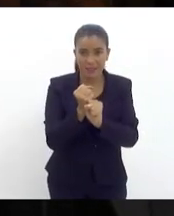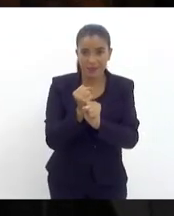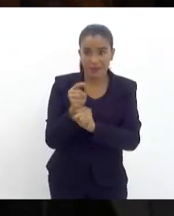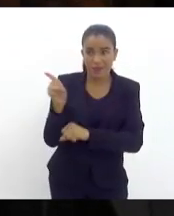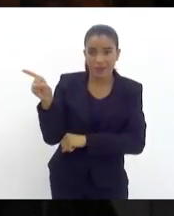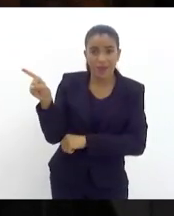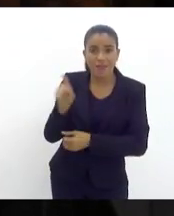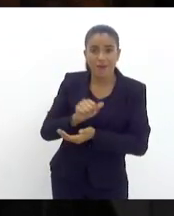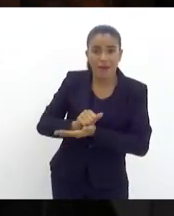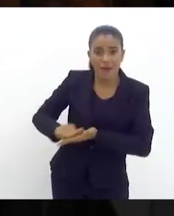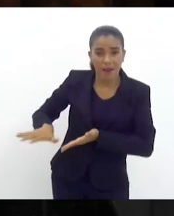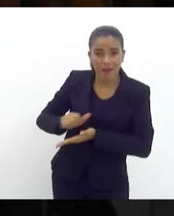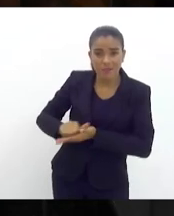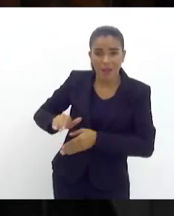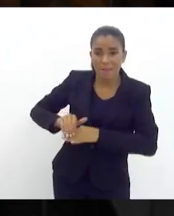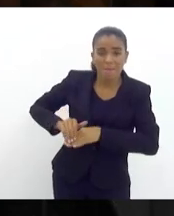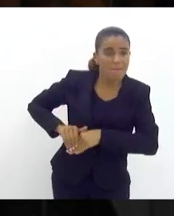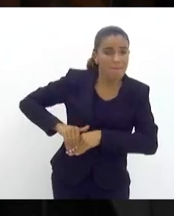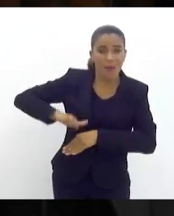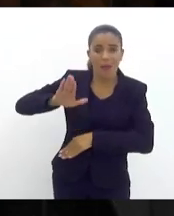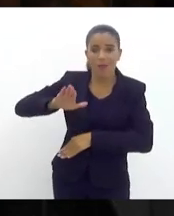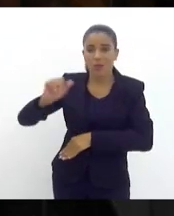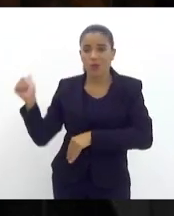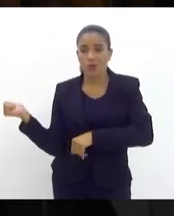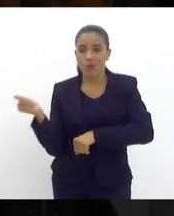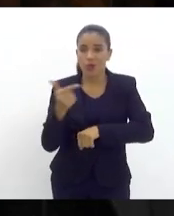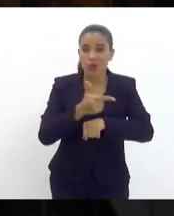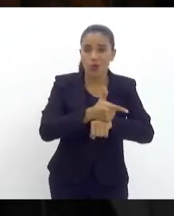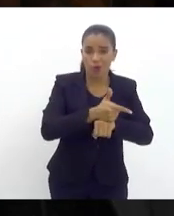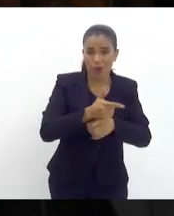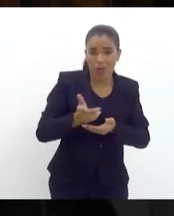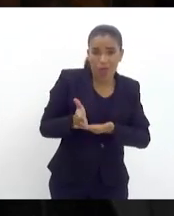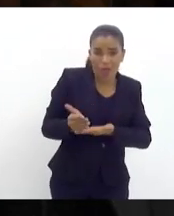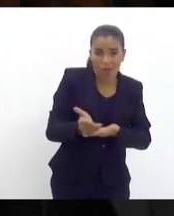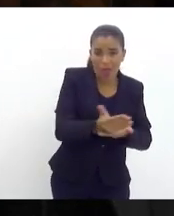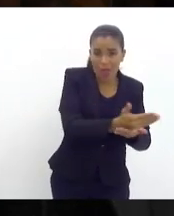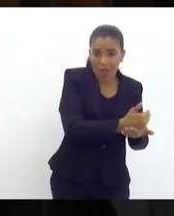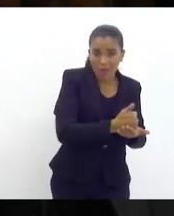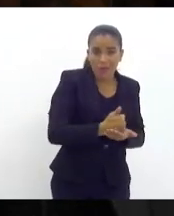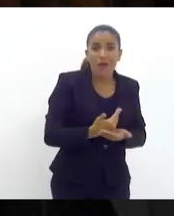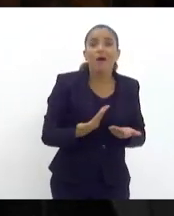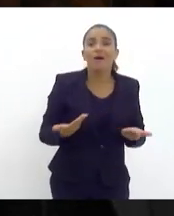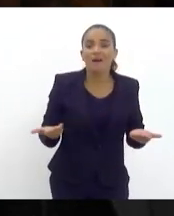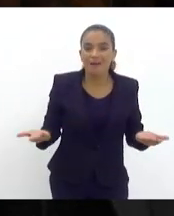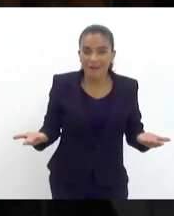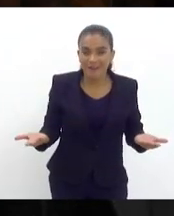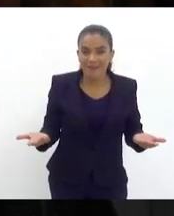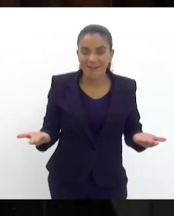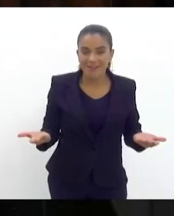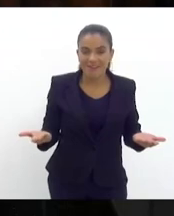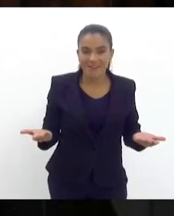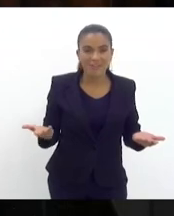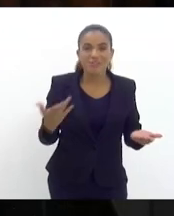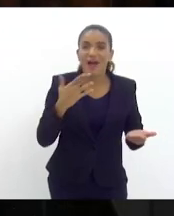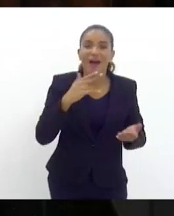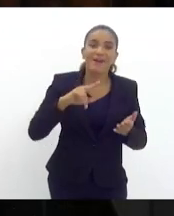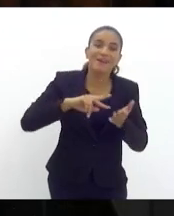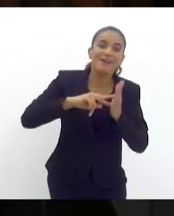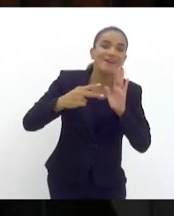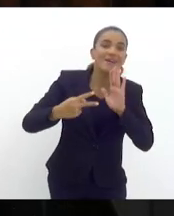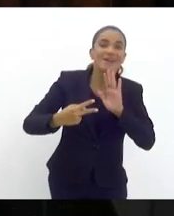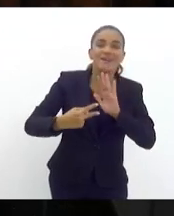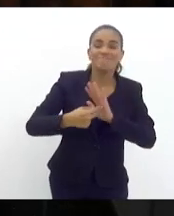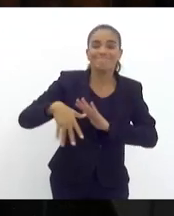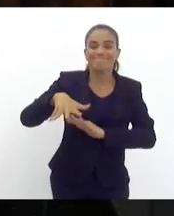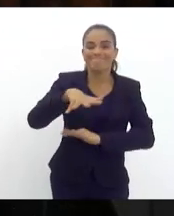vai gastar mais do que arrecadar evidentemente é o prenúncio de